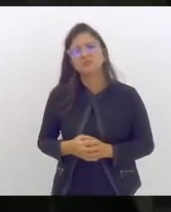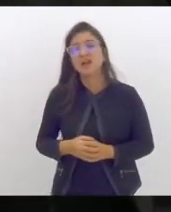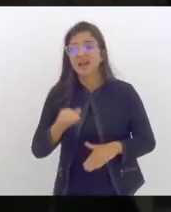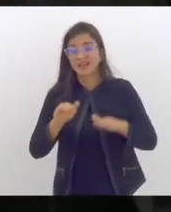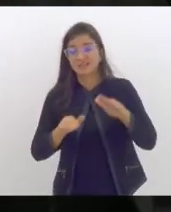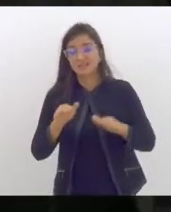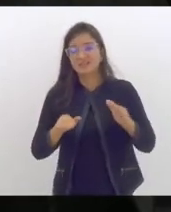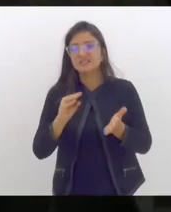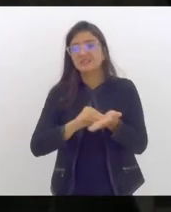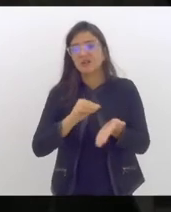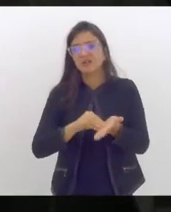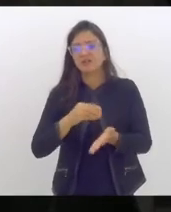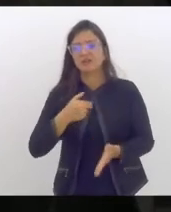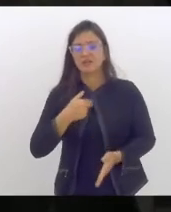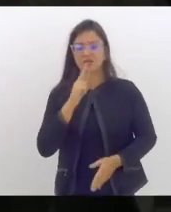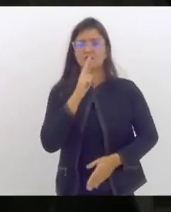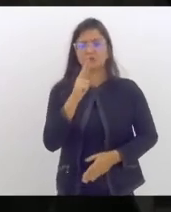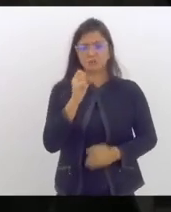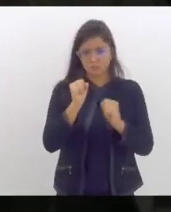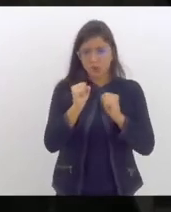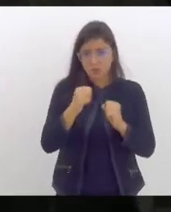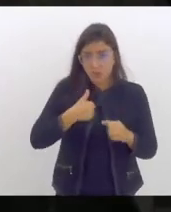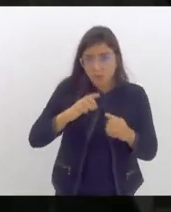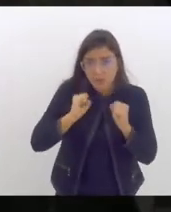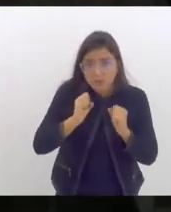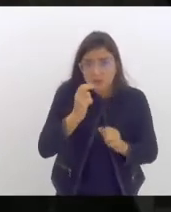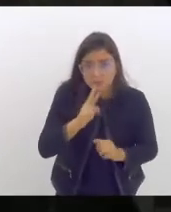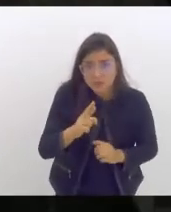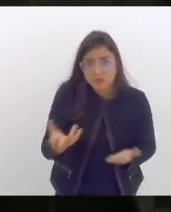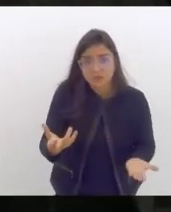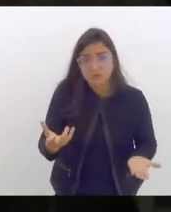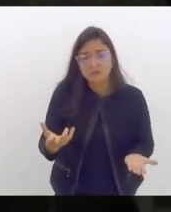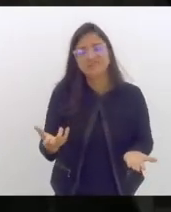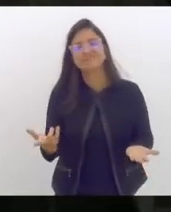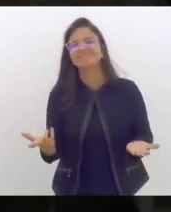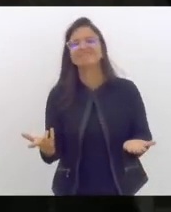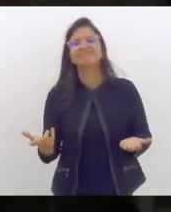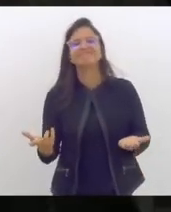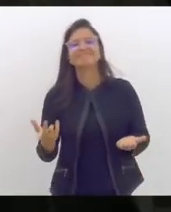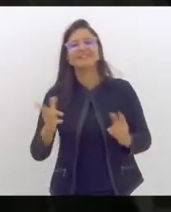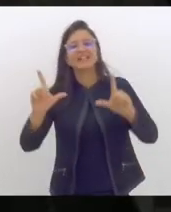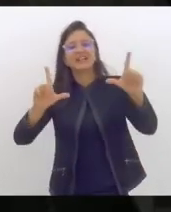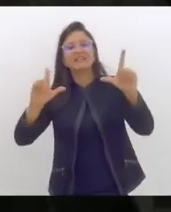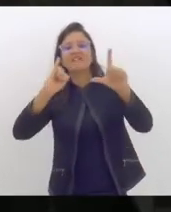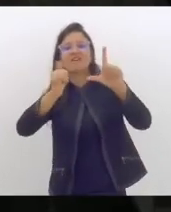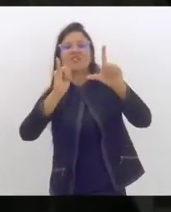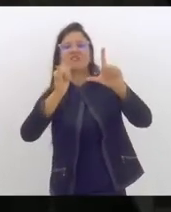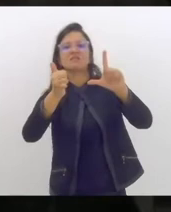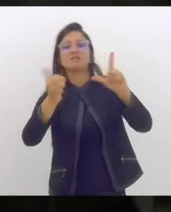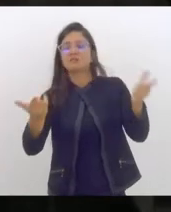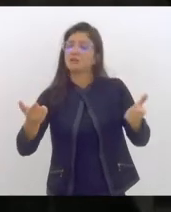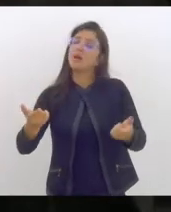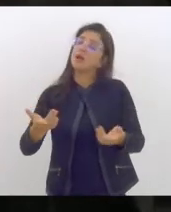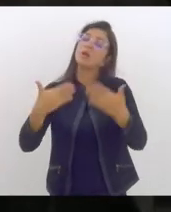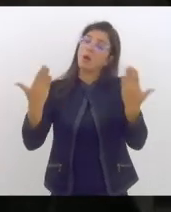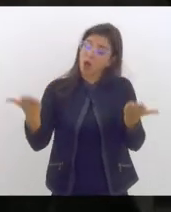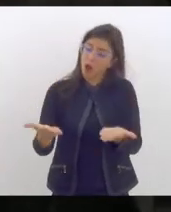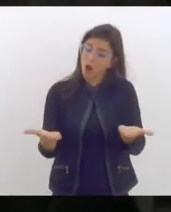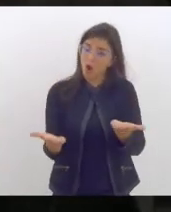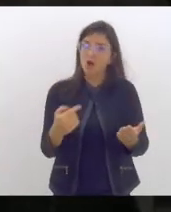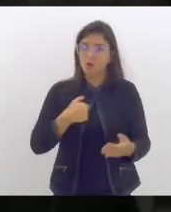voz para respondê-las no momento que vão ao ar, é necessário que eu esclareça essas